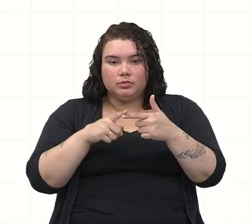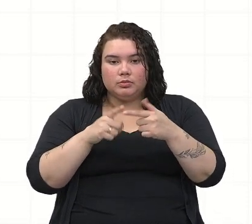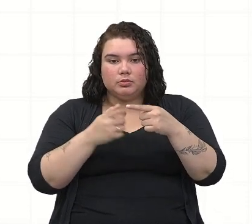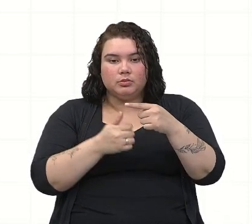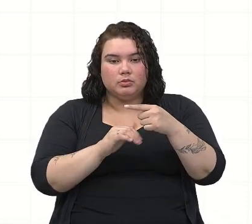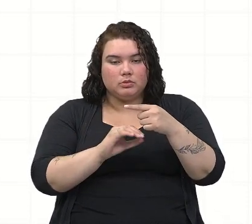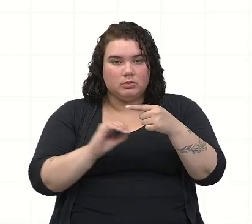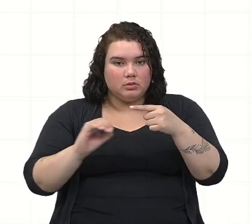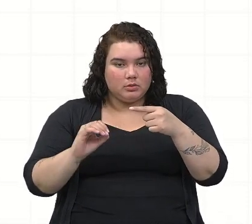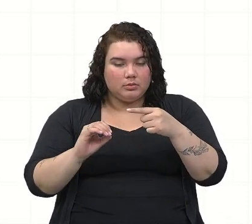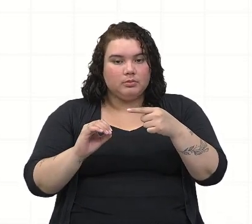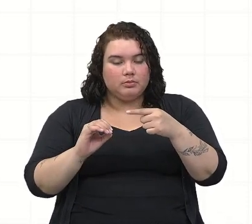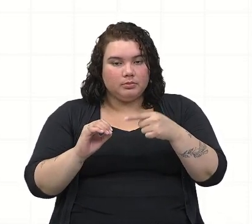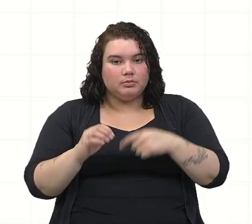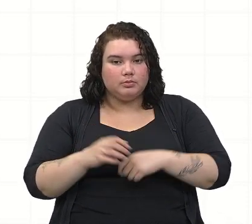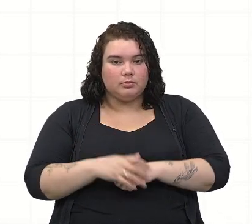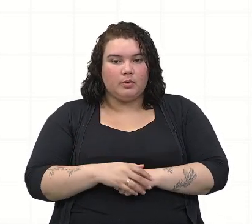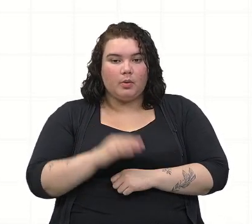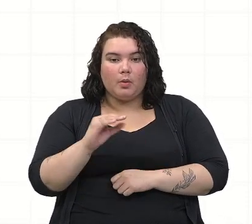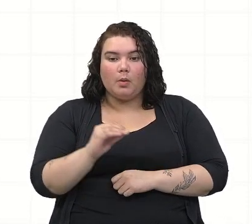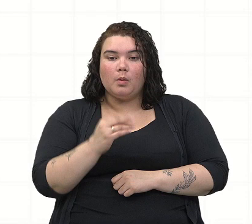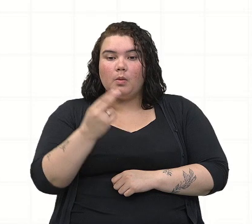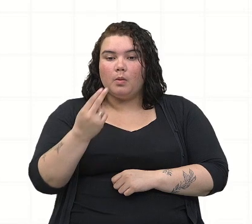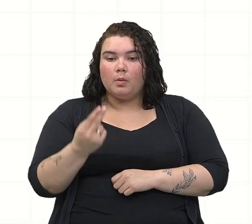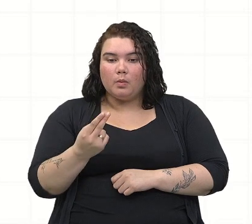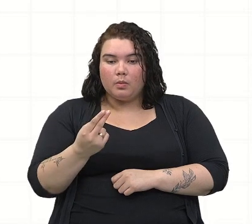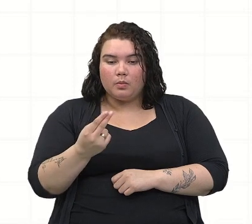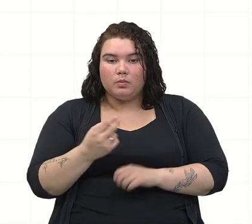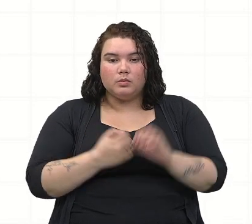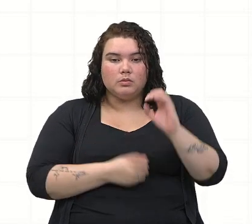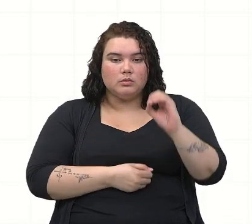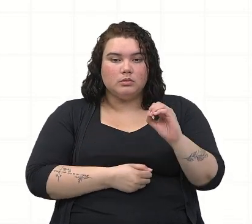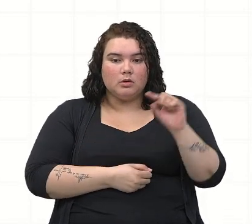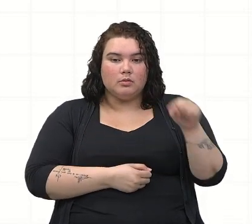centésimos, 50%, né?